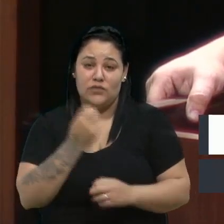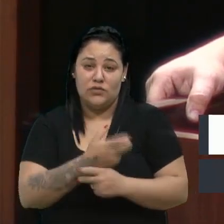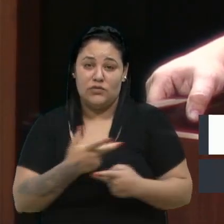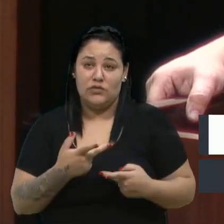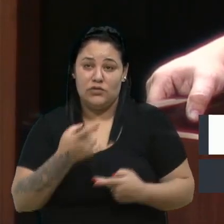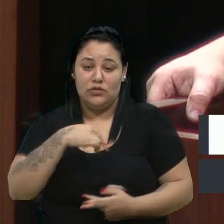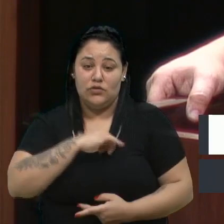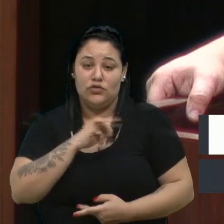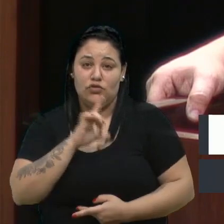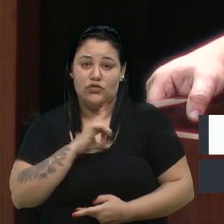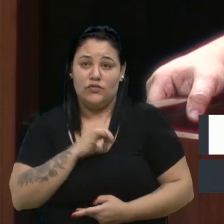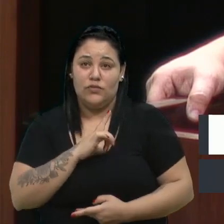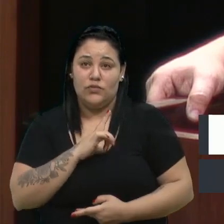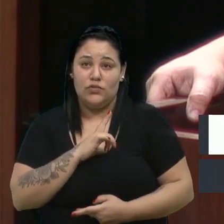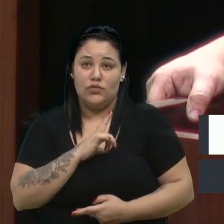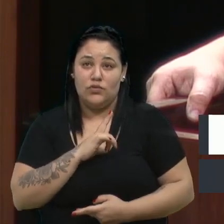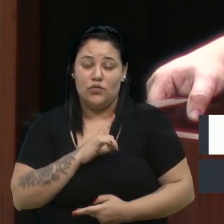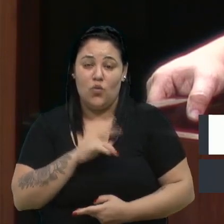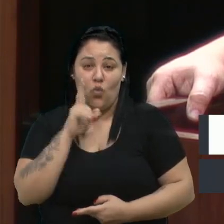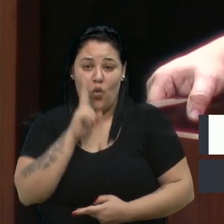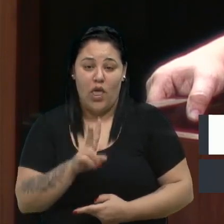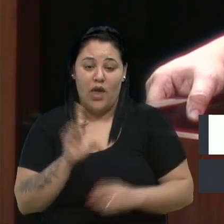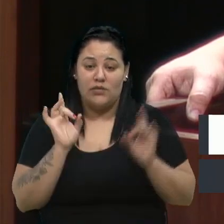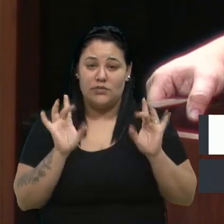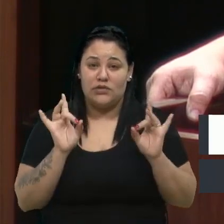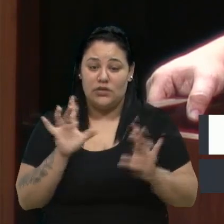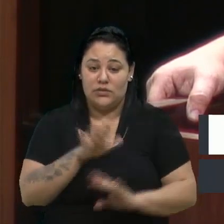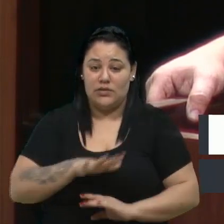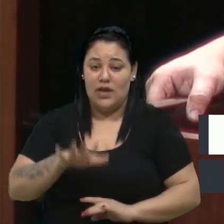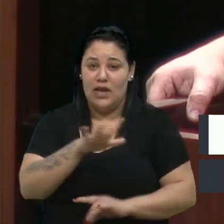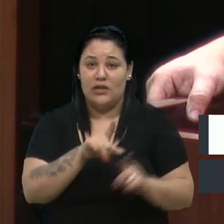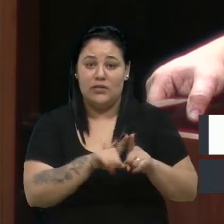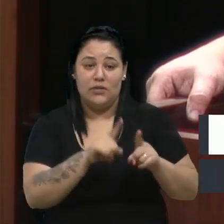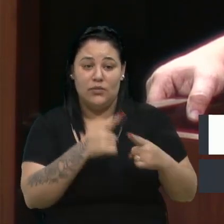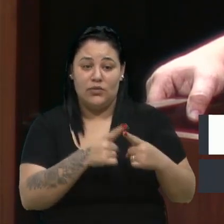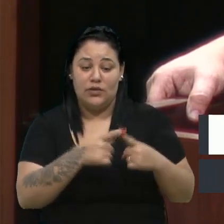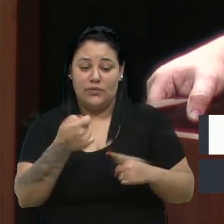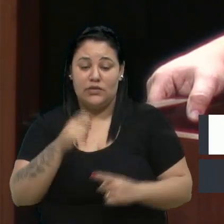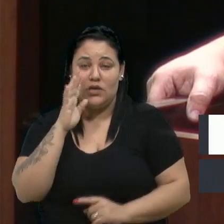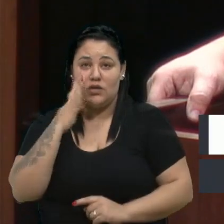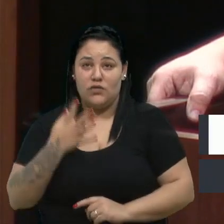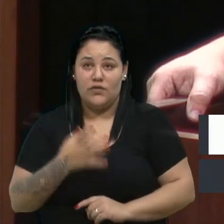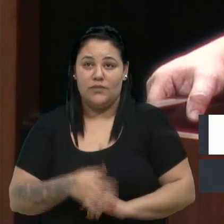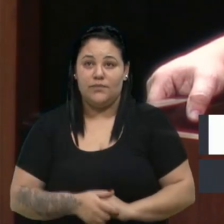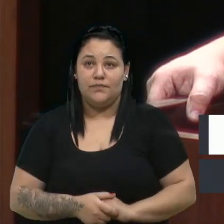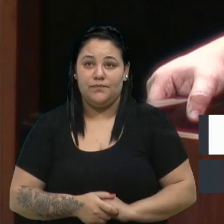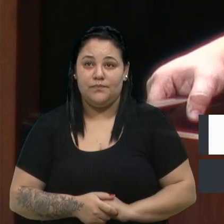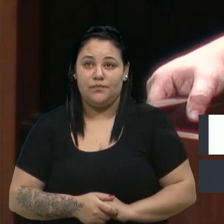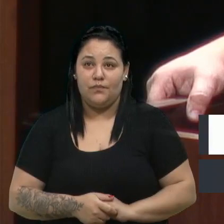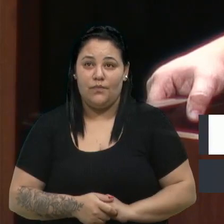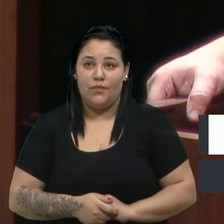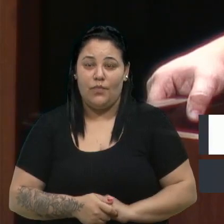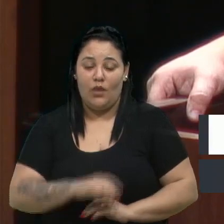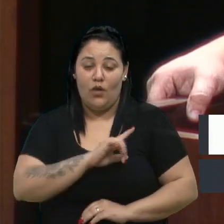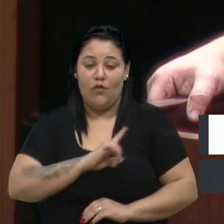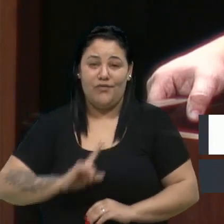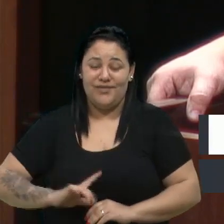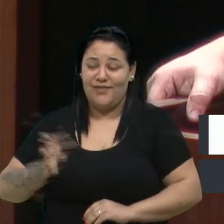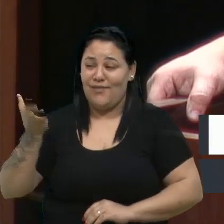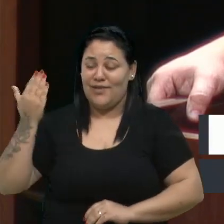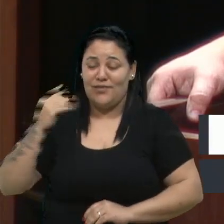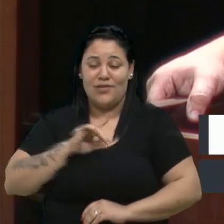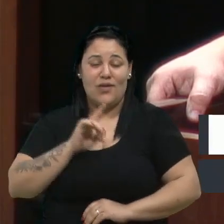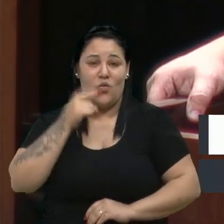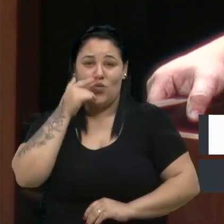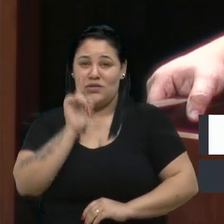olhar muito especial para essa área, porque tem que ser resolvido. Talvez governos passados não conseguiram, a gente não